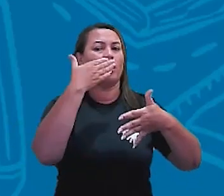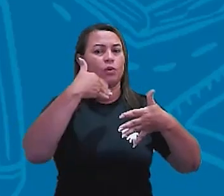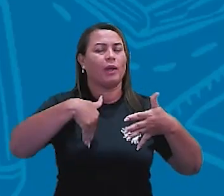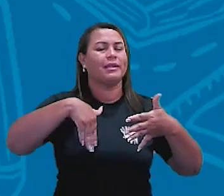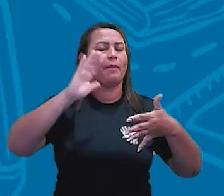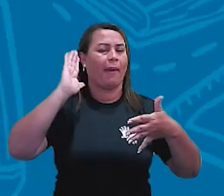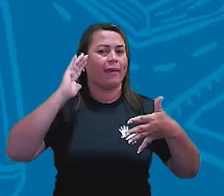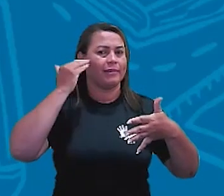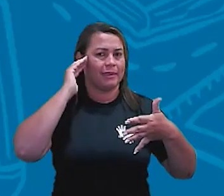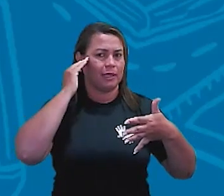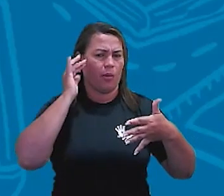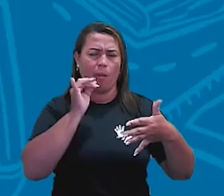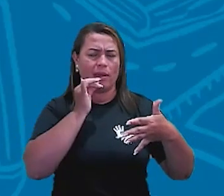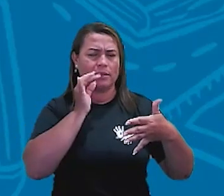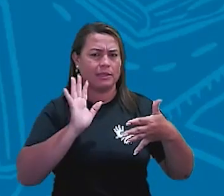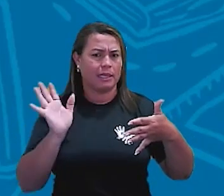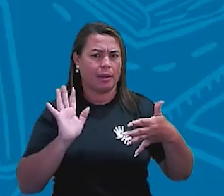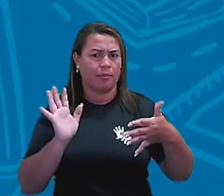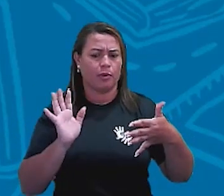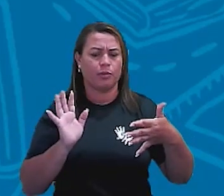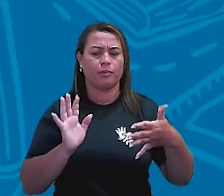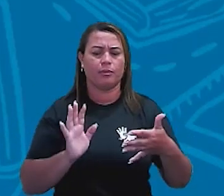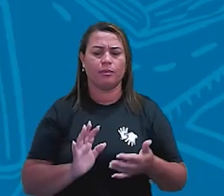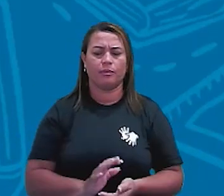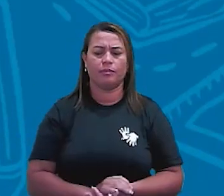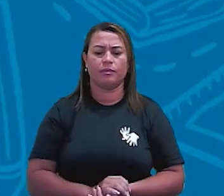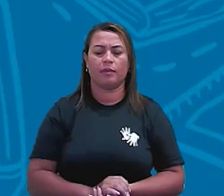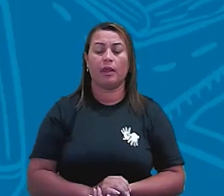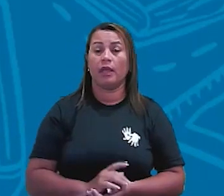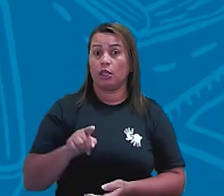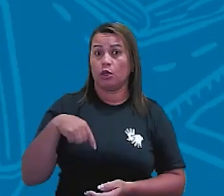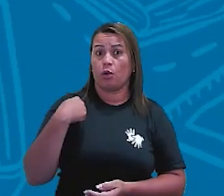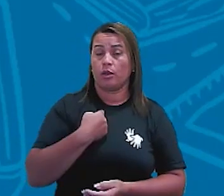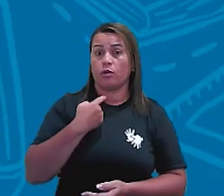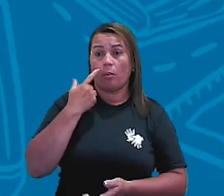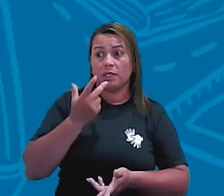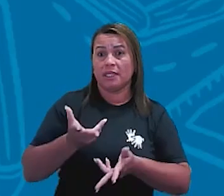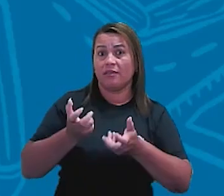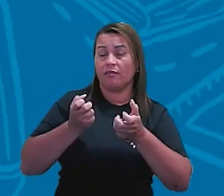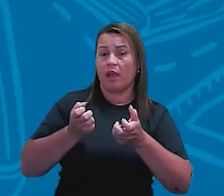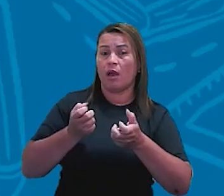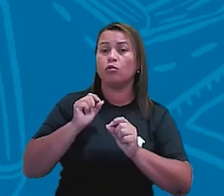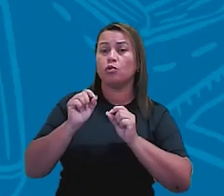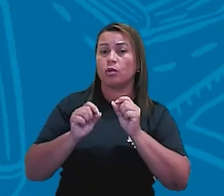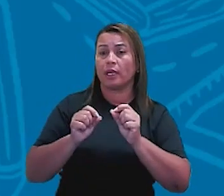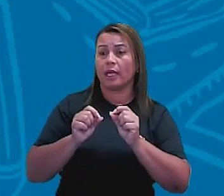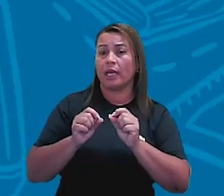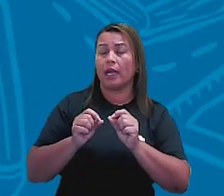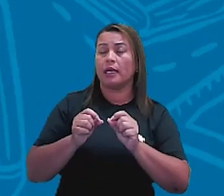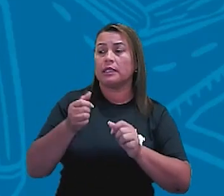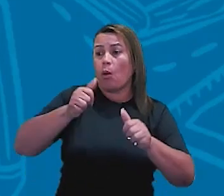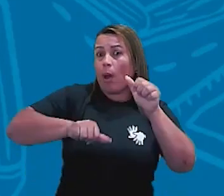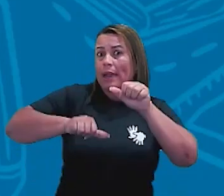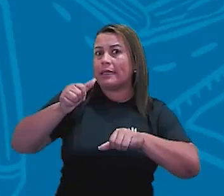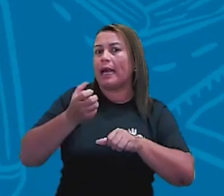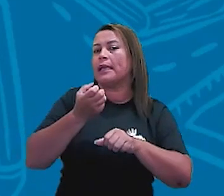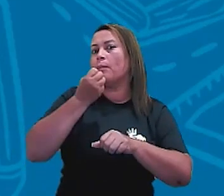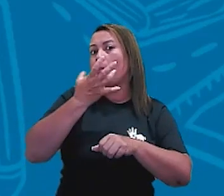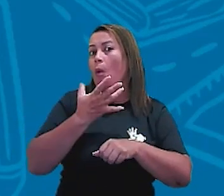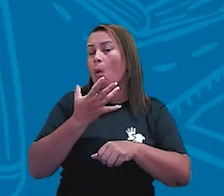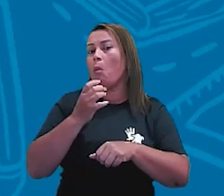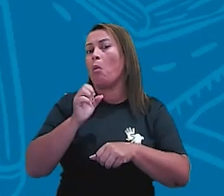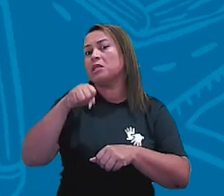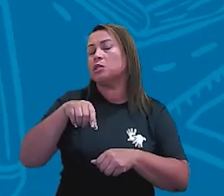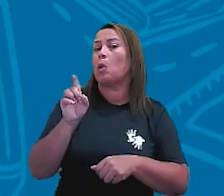o açúcar, certo? Então, é uma forma da gente observar a qualidade do produto da gente. Então, se a gente tem